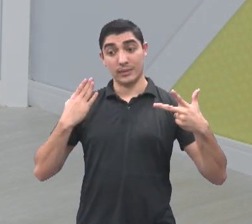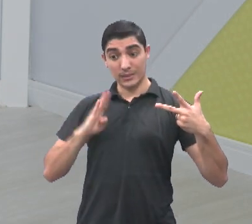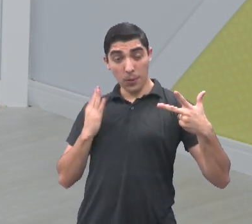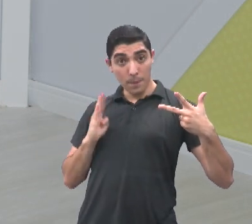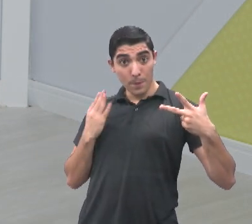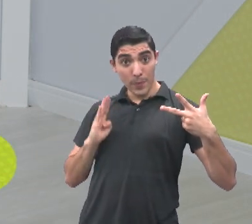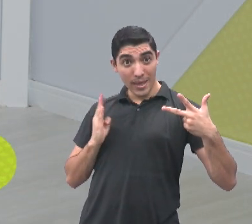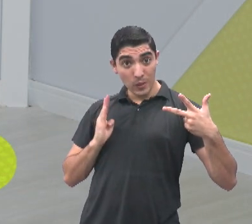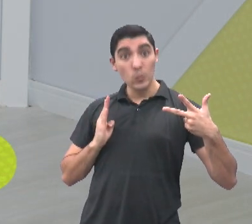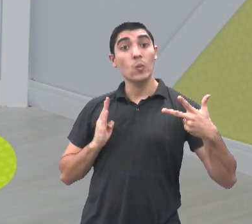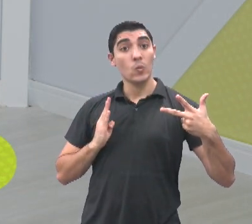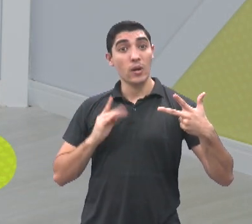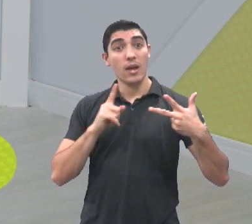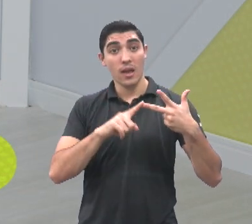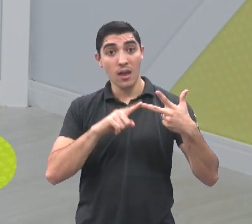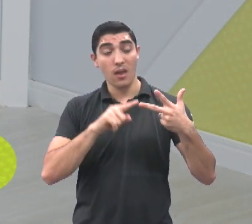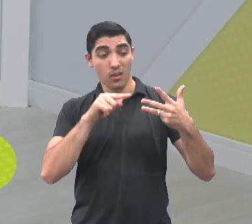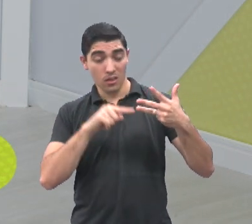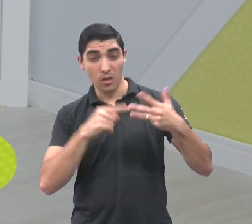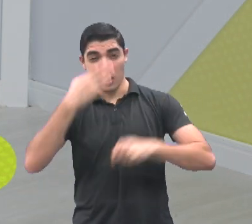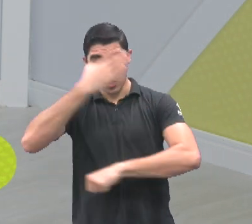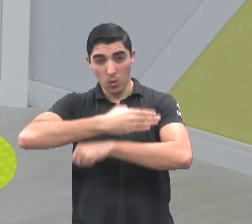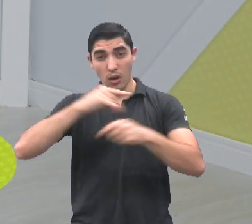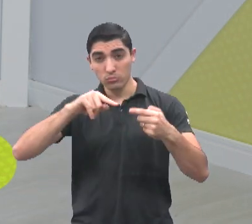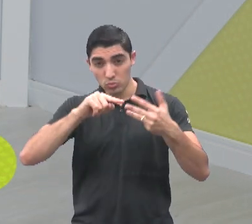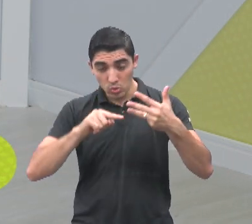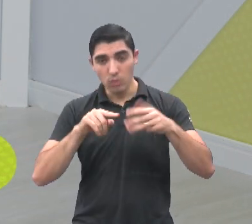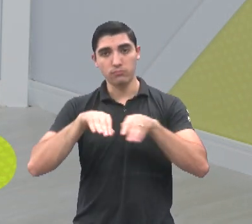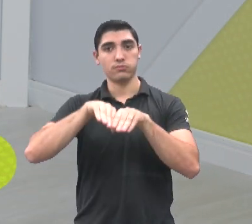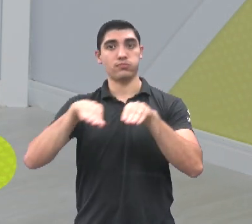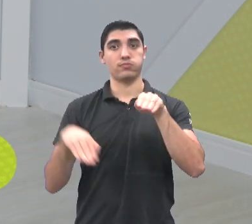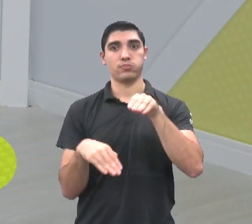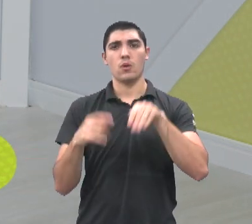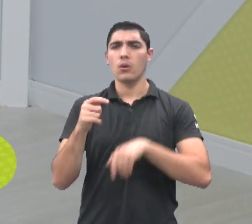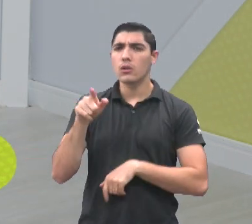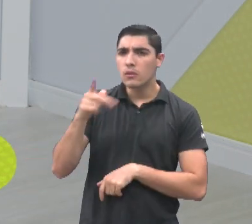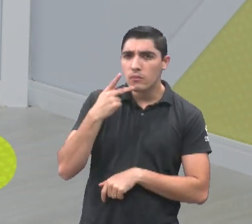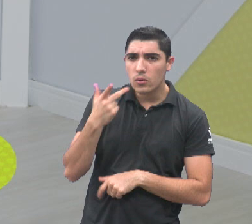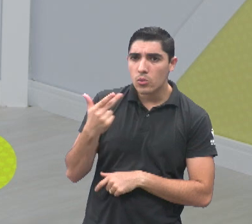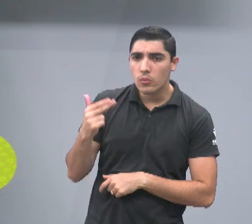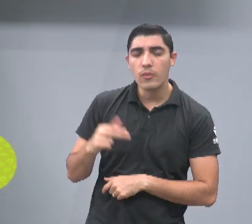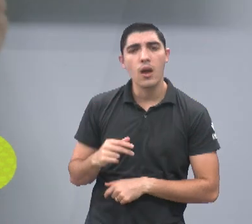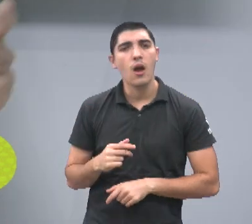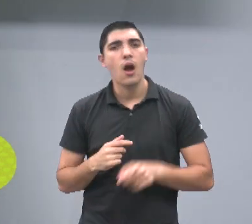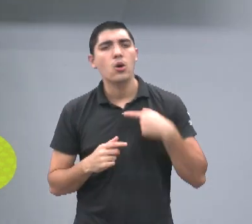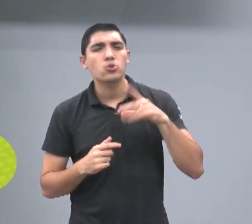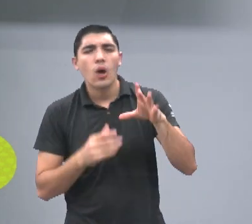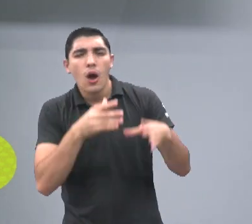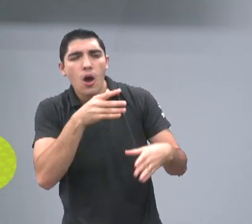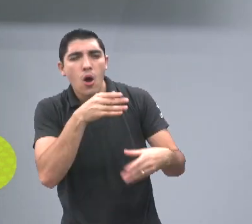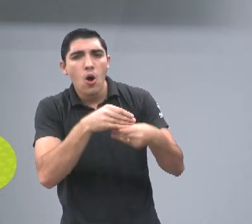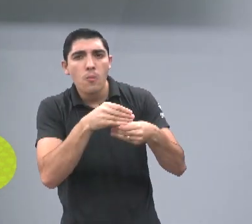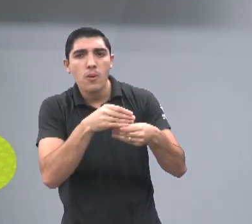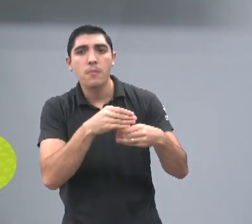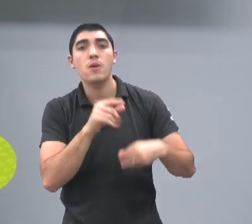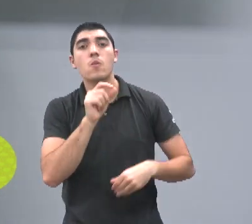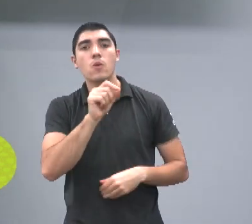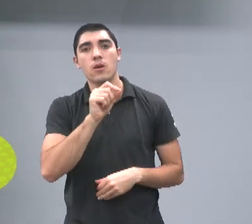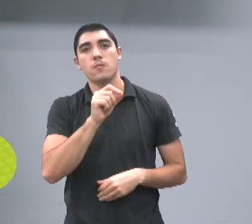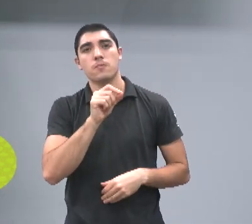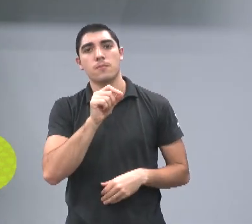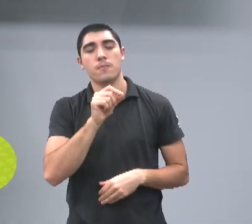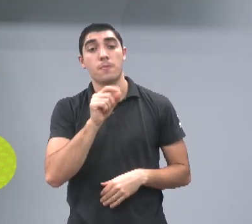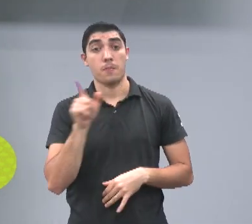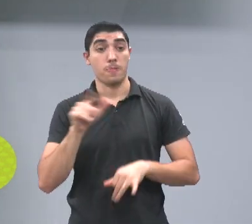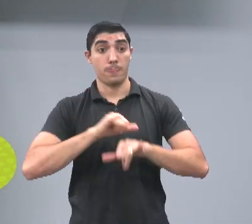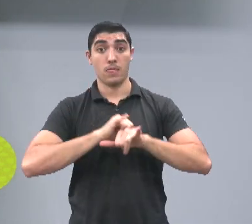estariam rebaixados para a Série A3 do Campeonato Paulista. Rapidinho só para fechar, porque falaram que tem, né, mandaram avisar, né,